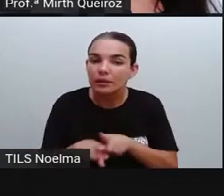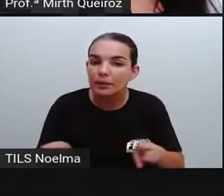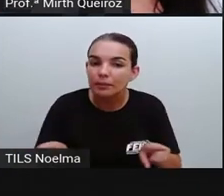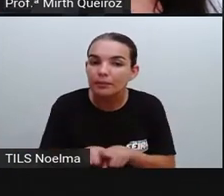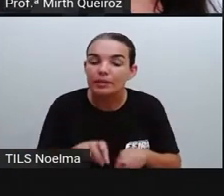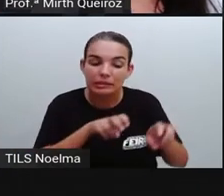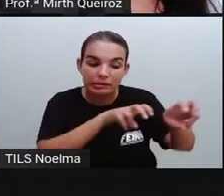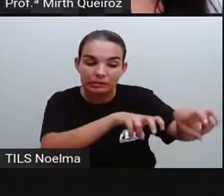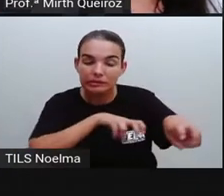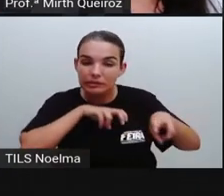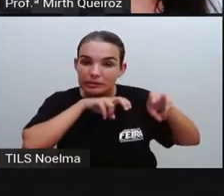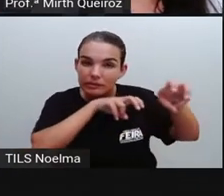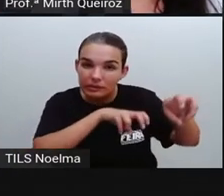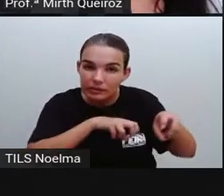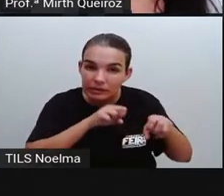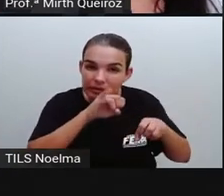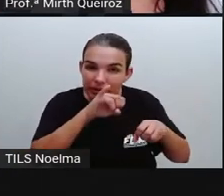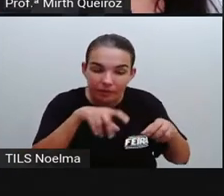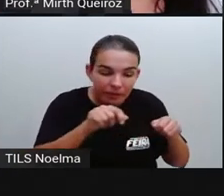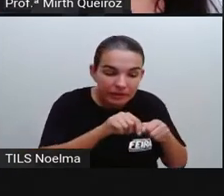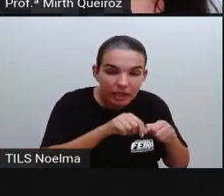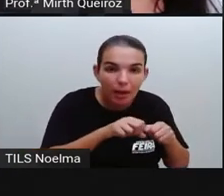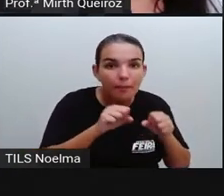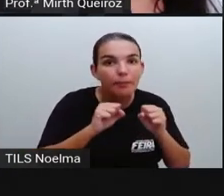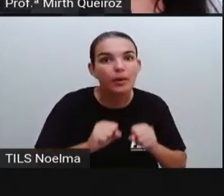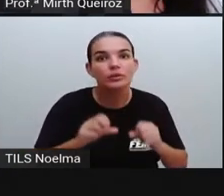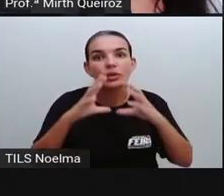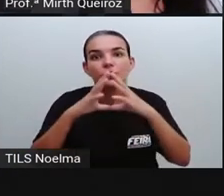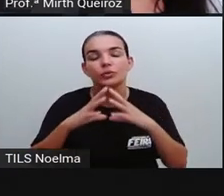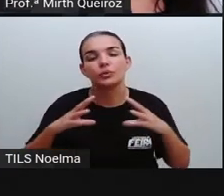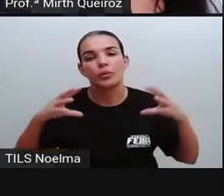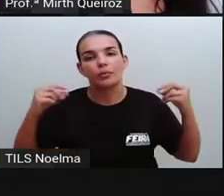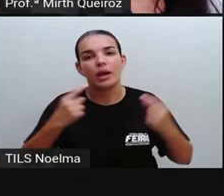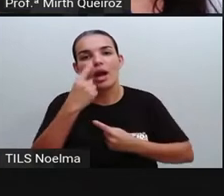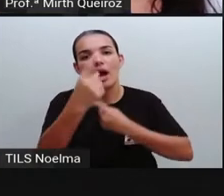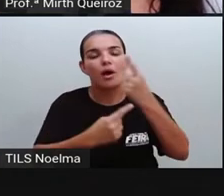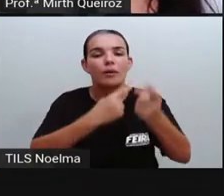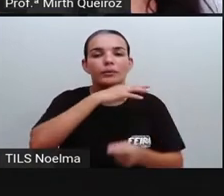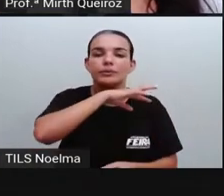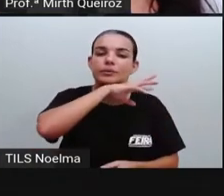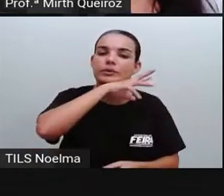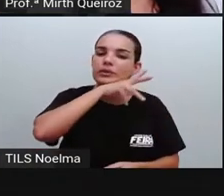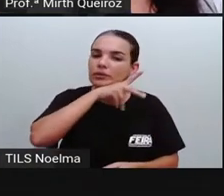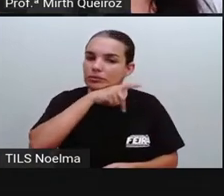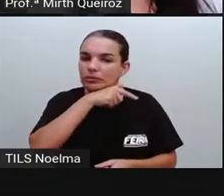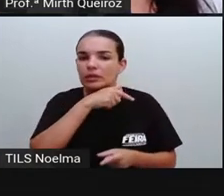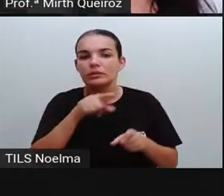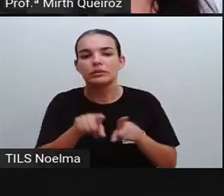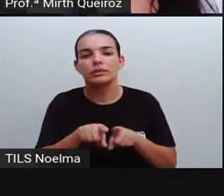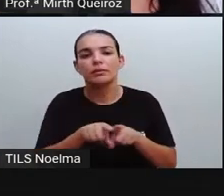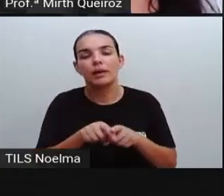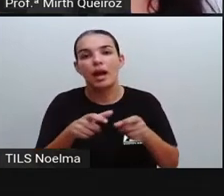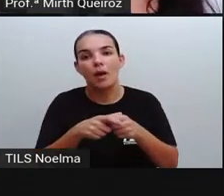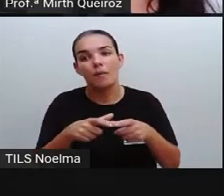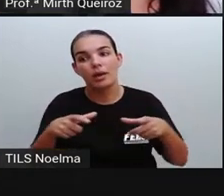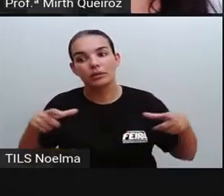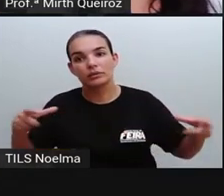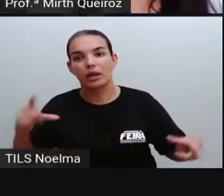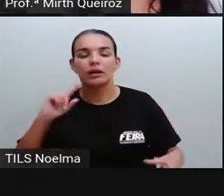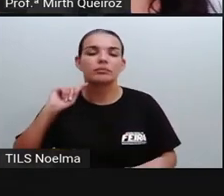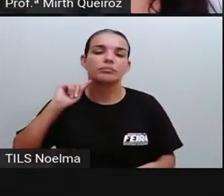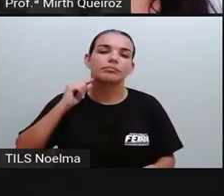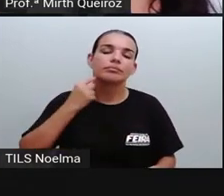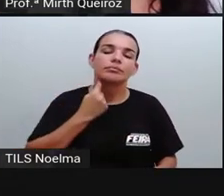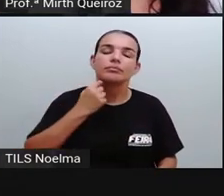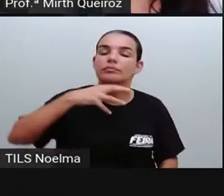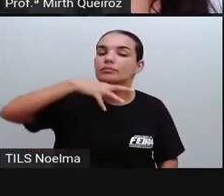na extinção de espécies e, entre outros, aumentar aí a poluição, né? Esse desmatamento